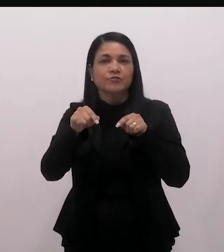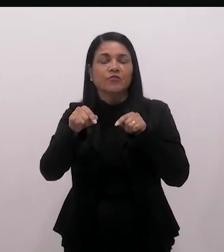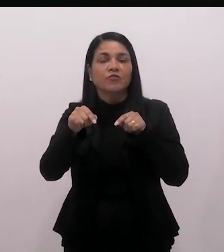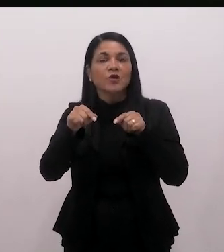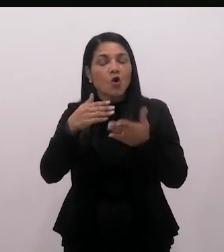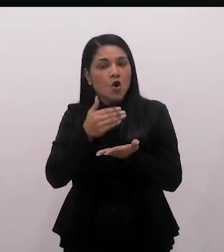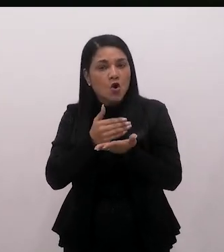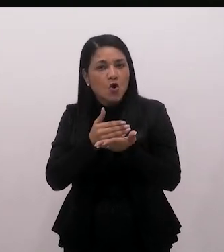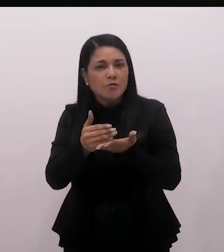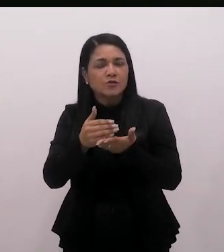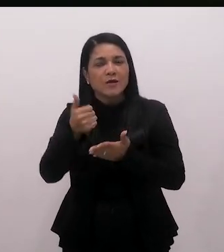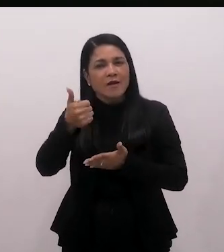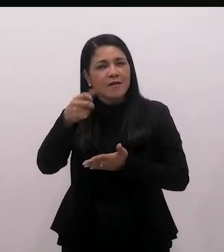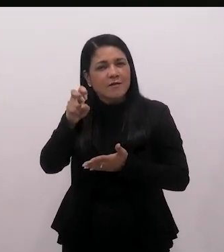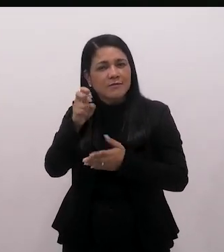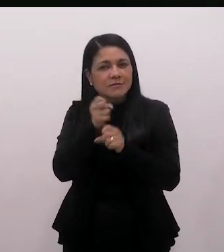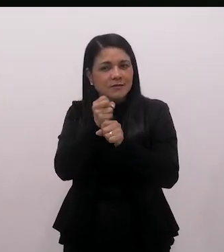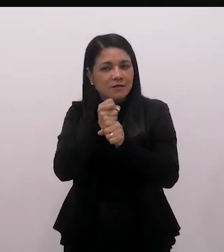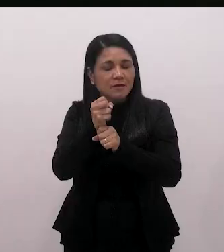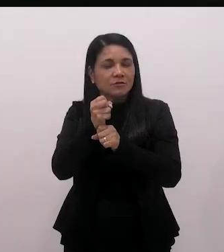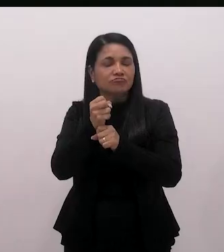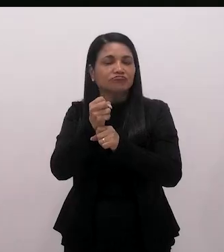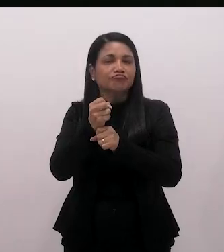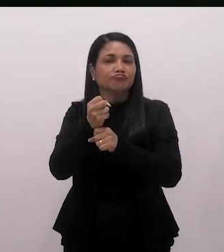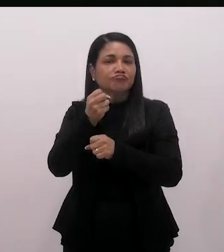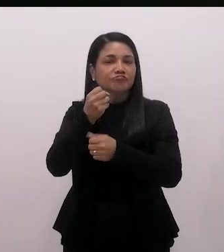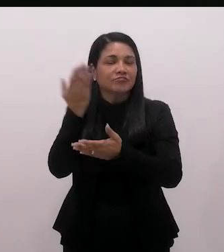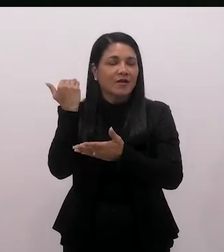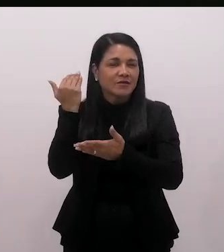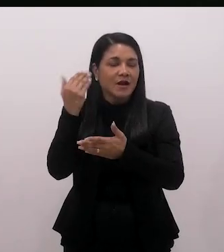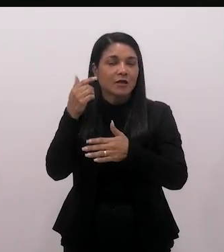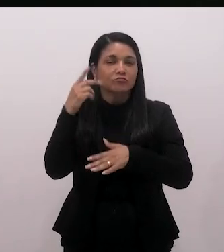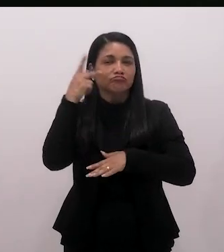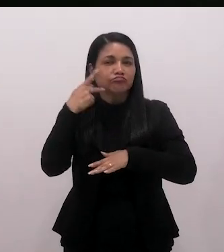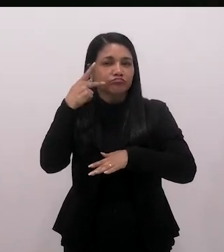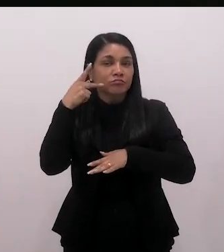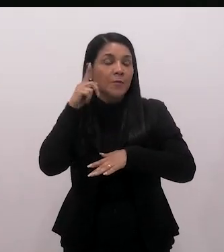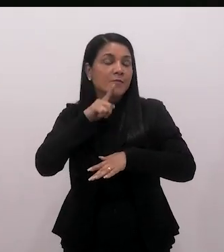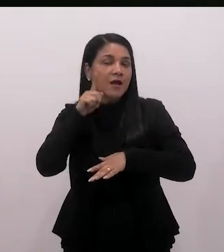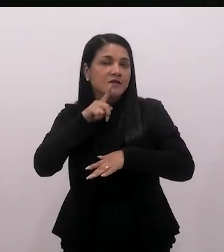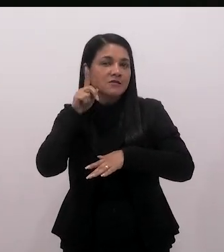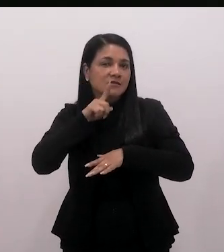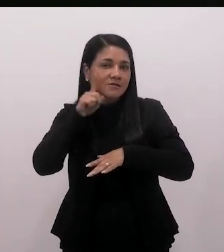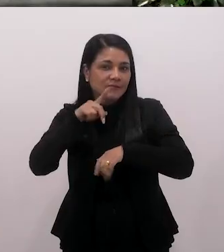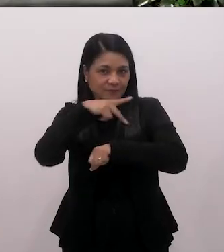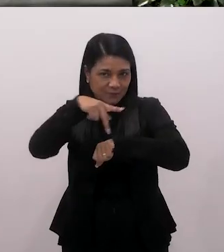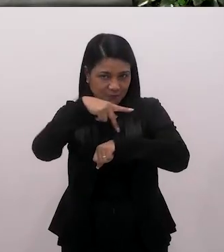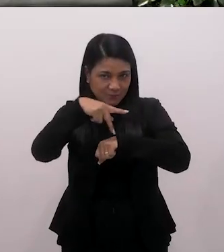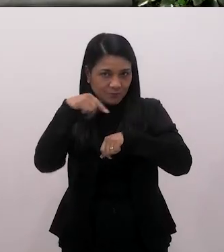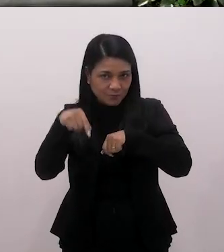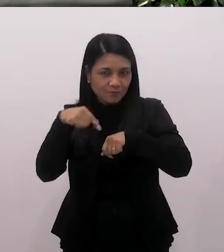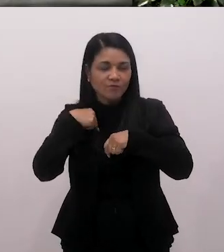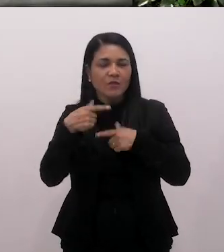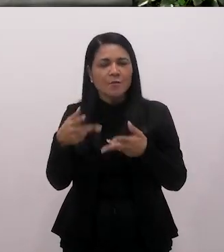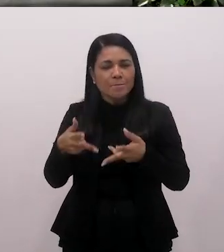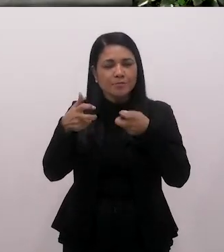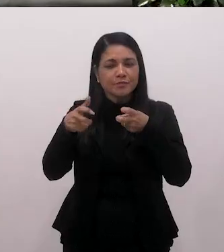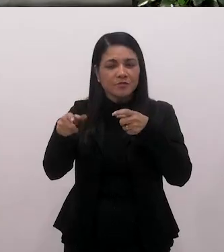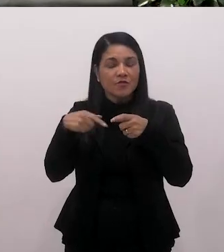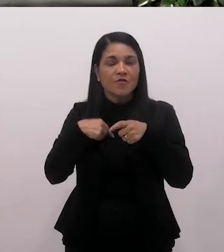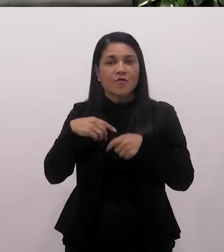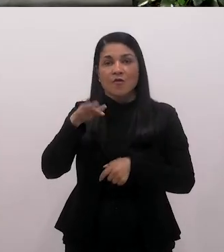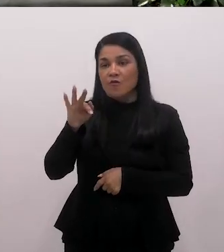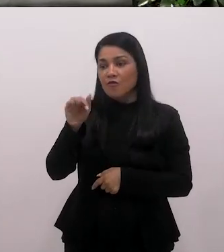isto começou há 15 anos nos Estados Unidos, que eu não via a cultura portuguesa contemporânea, ou seja, eu via sempre alguma coisa